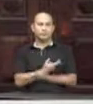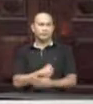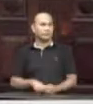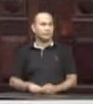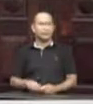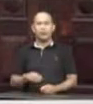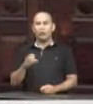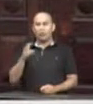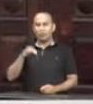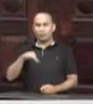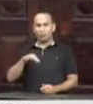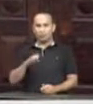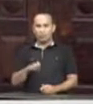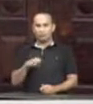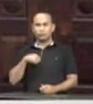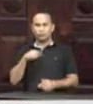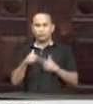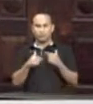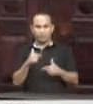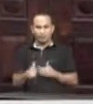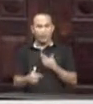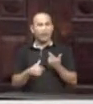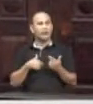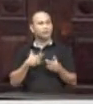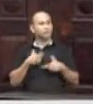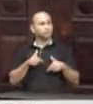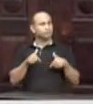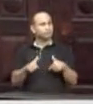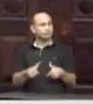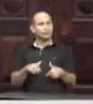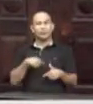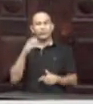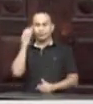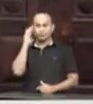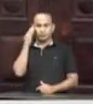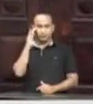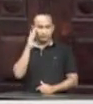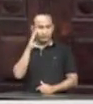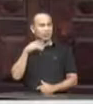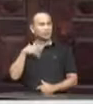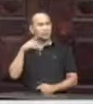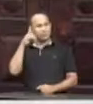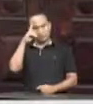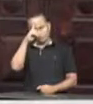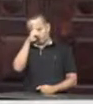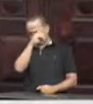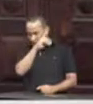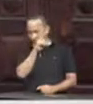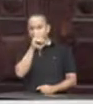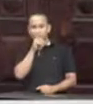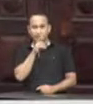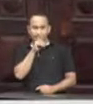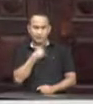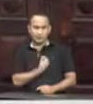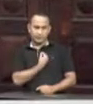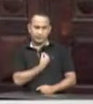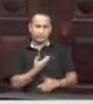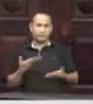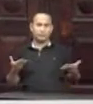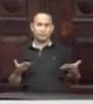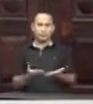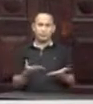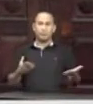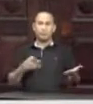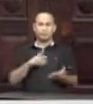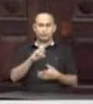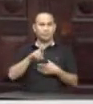com o nosso trabalho, com nossa dedicação, com nossa compreensão sobre o sacrifício que vocês vivem hoje, depois de